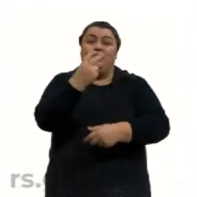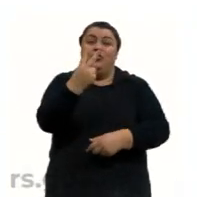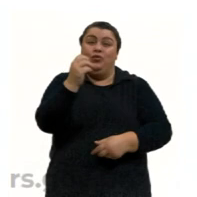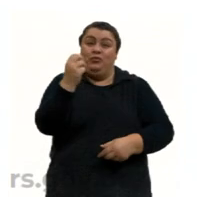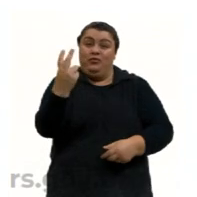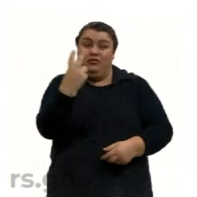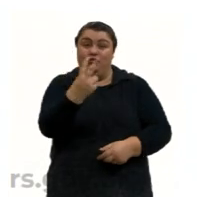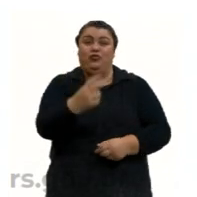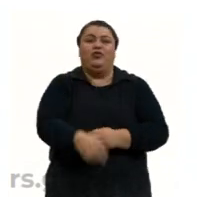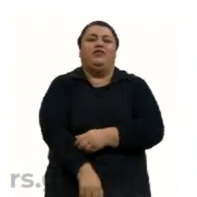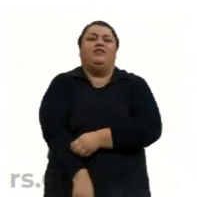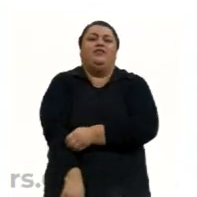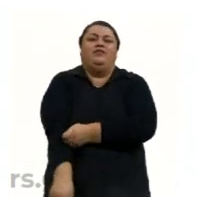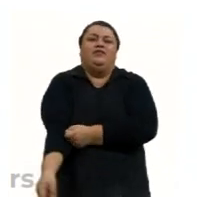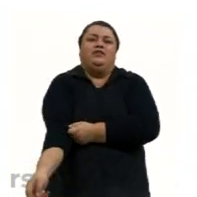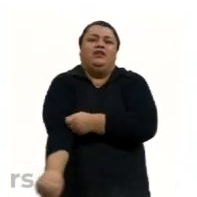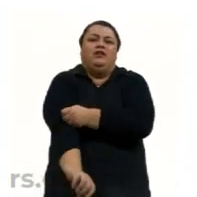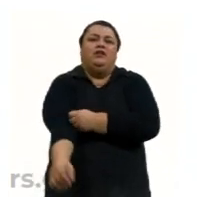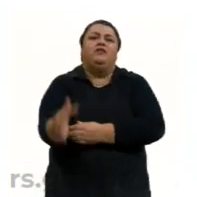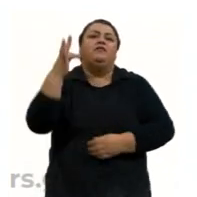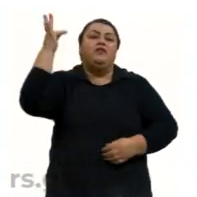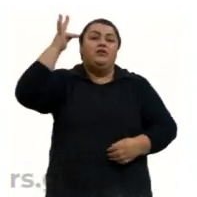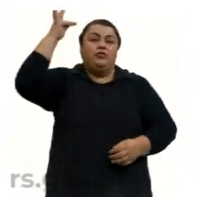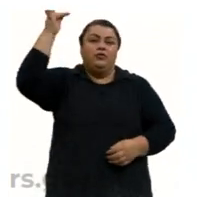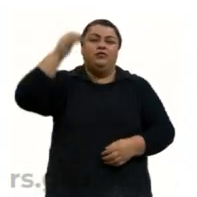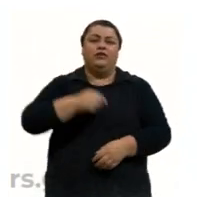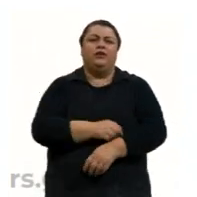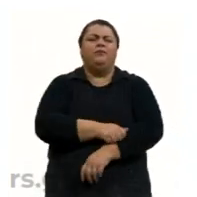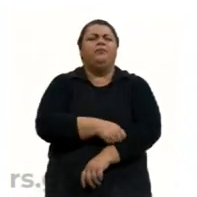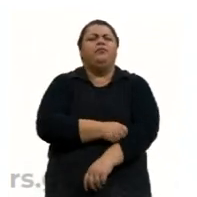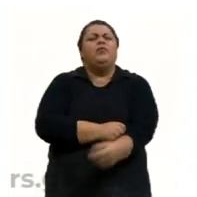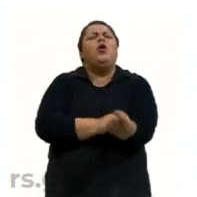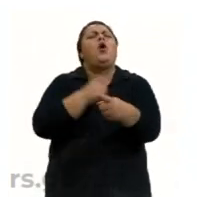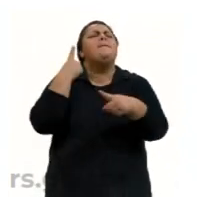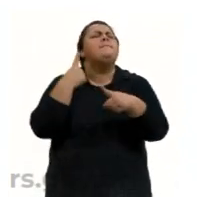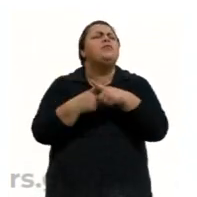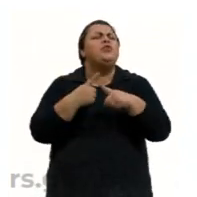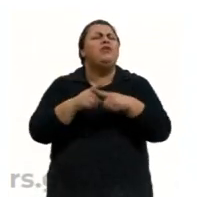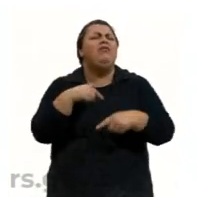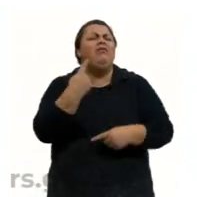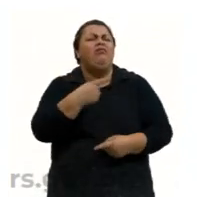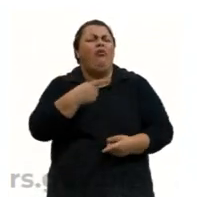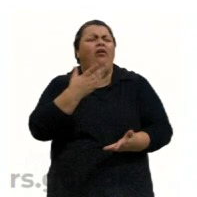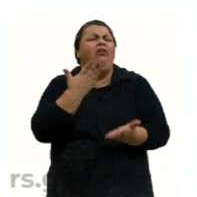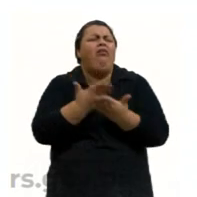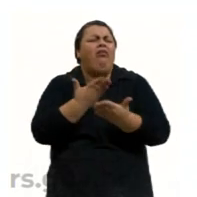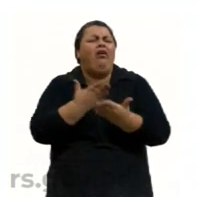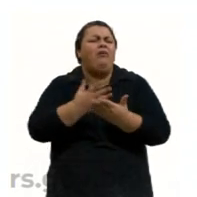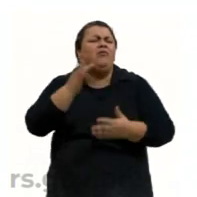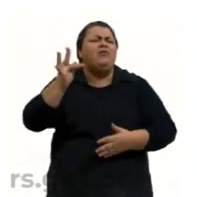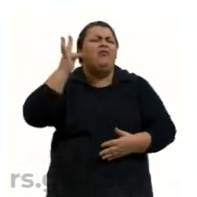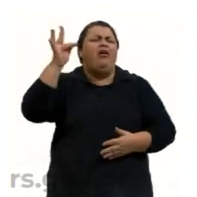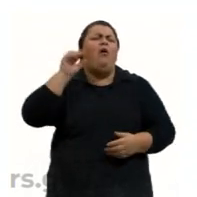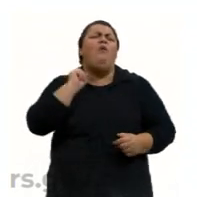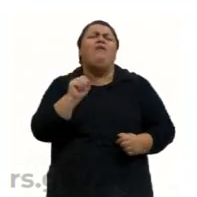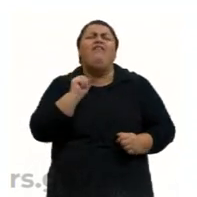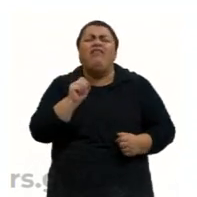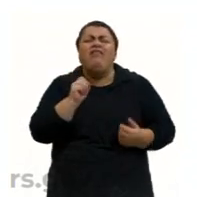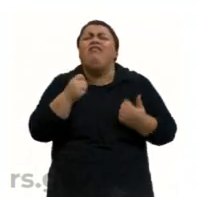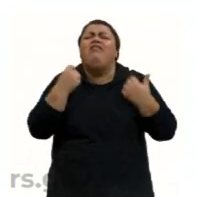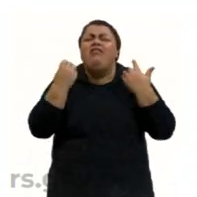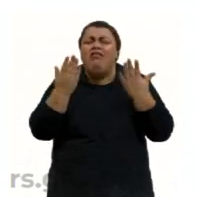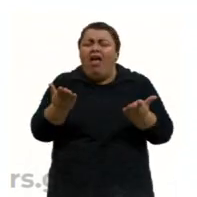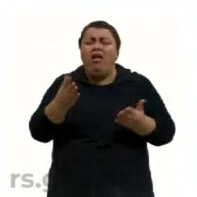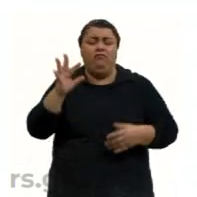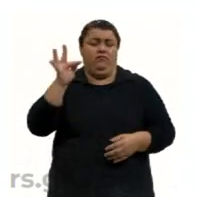lá a filosofia por quê que nós estudamos filosofia que leva-nos estudar filosofia o que